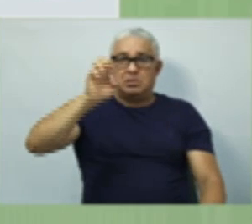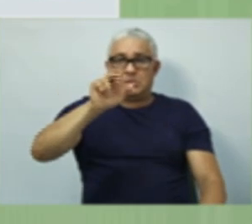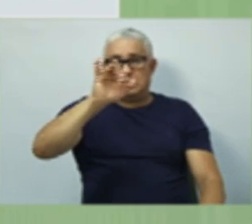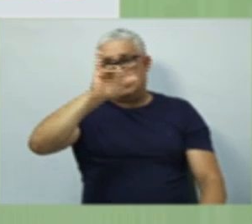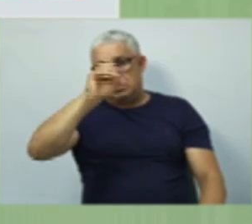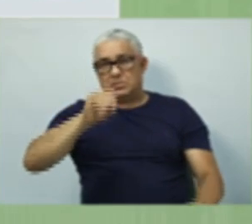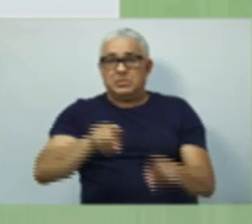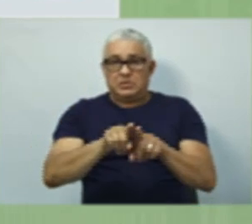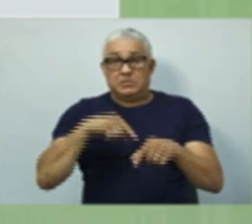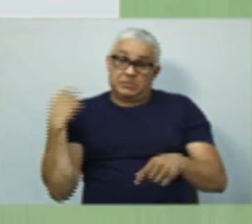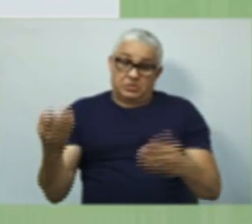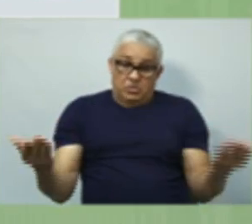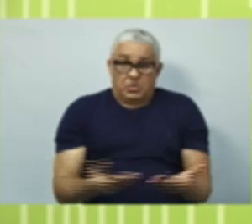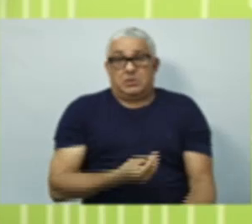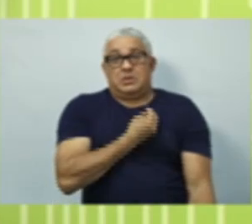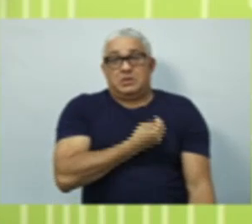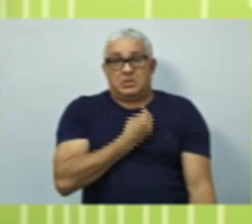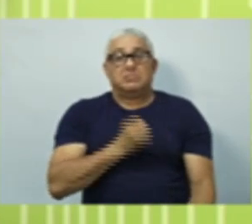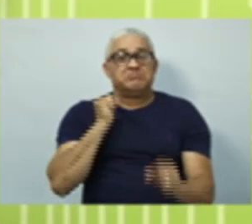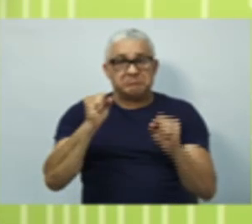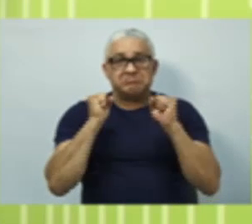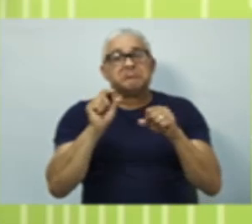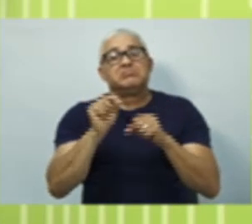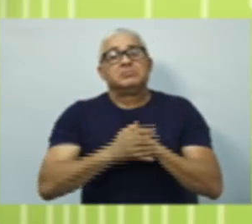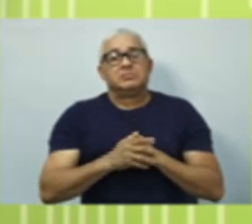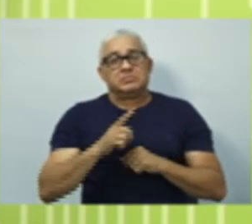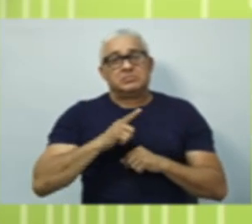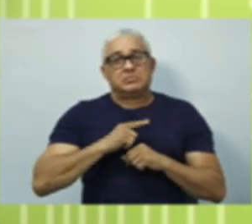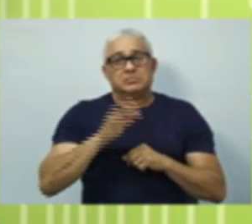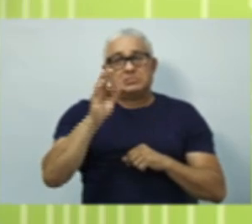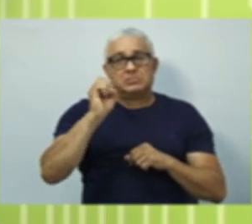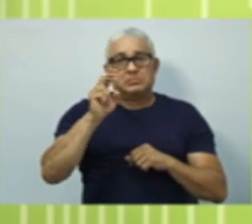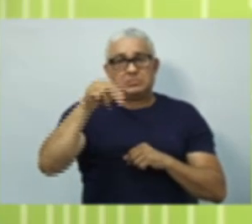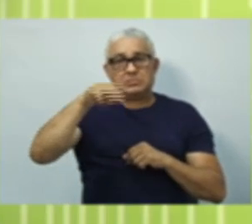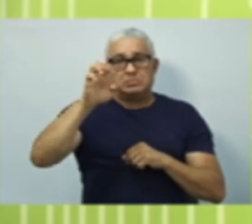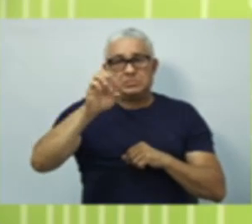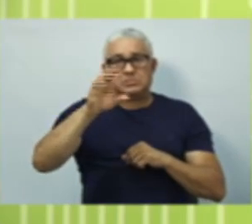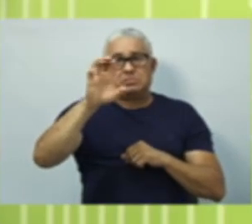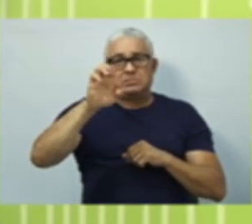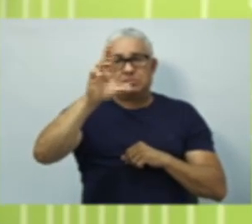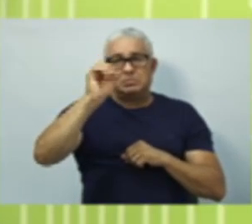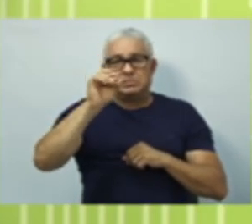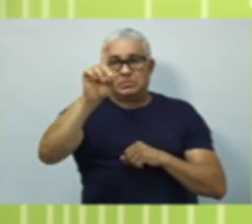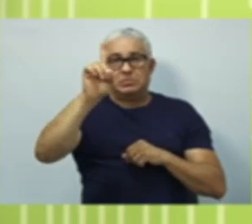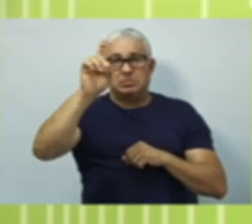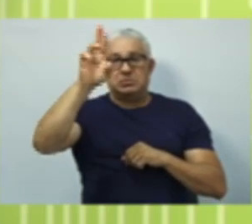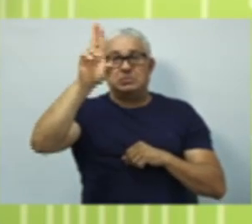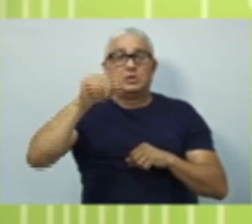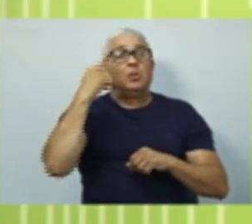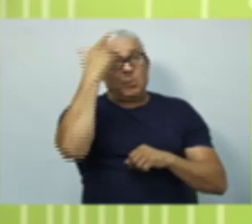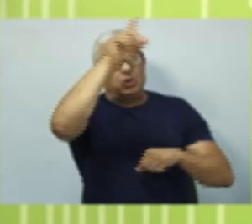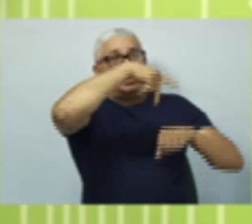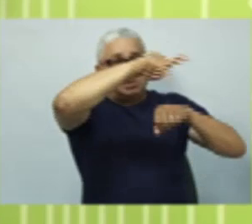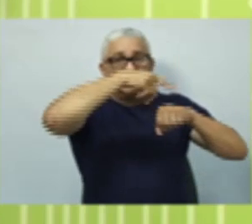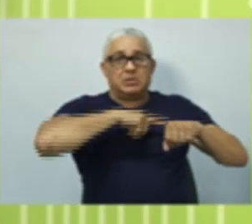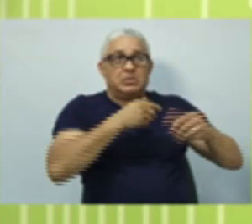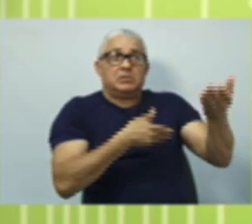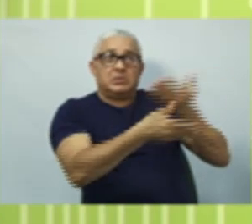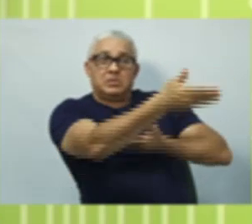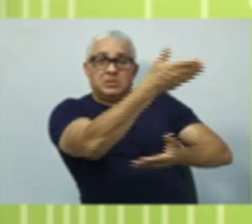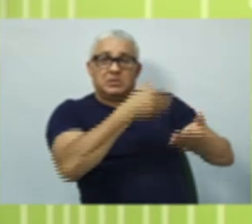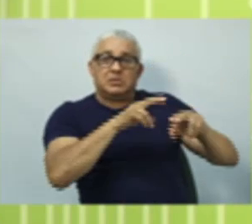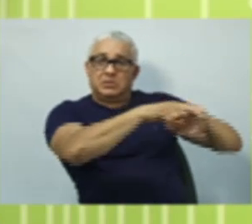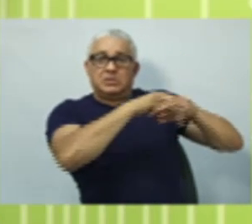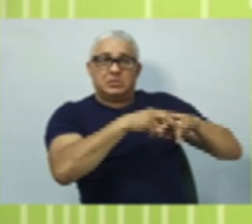atual que nós nos encontramos, nós podemos ter um fornecedor de um outro país e a gente ter só relações através